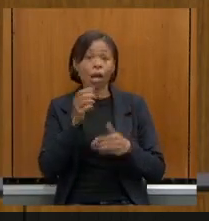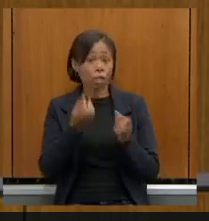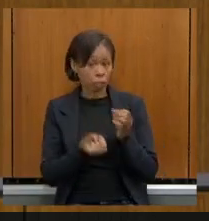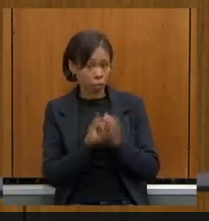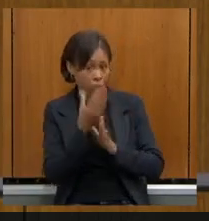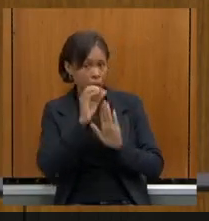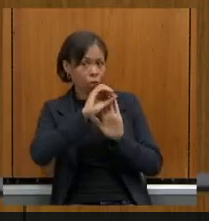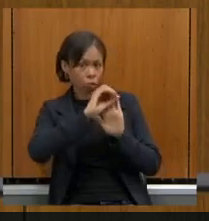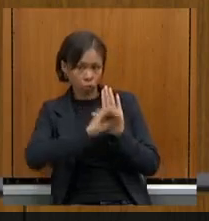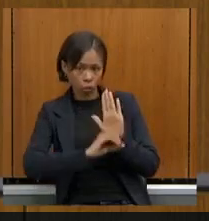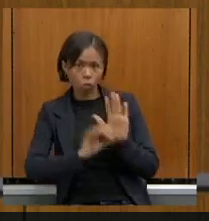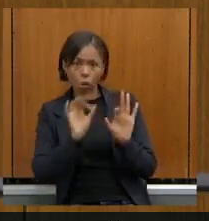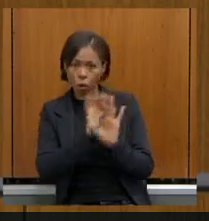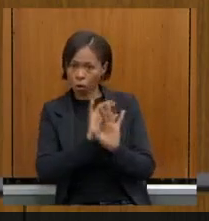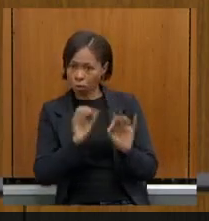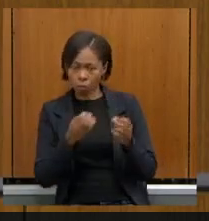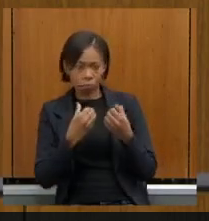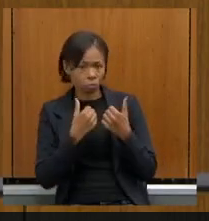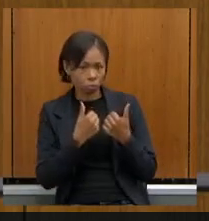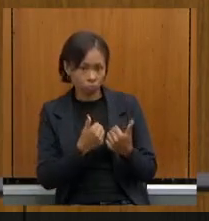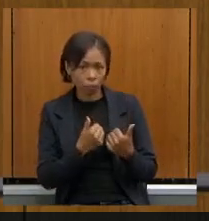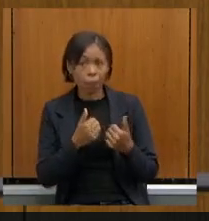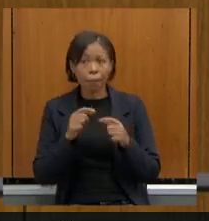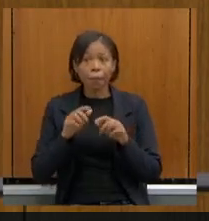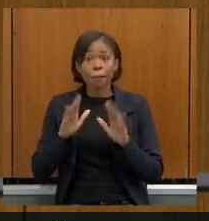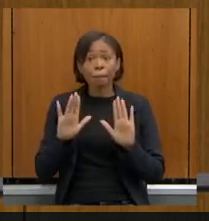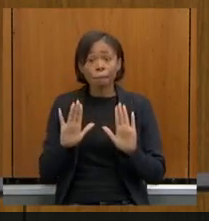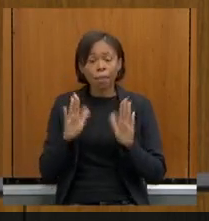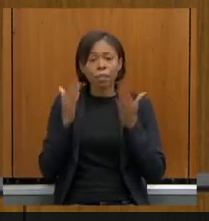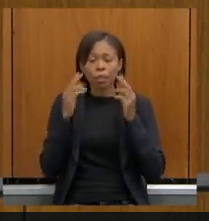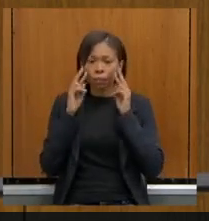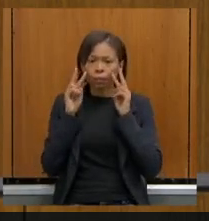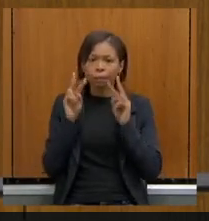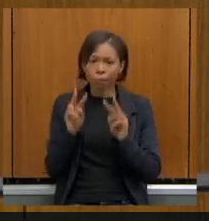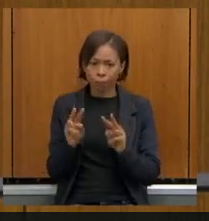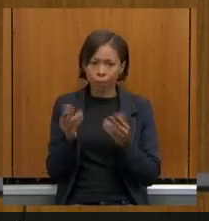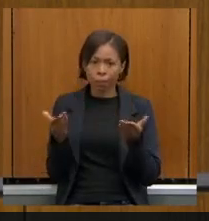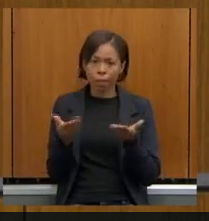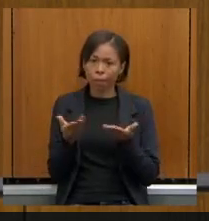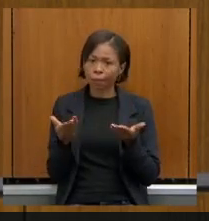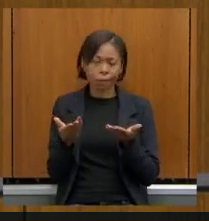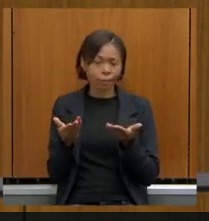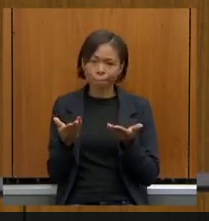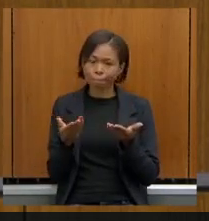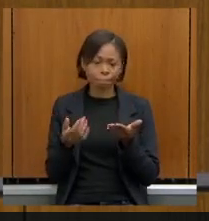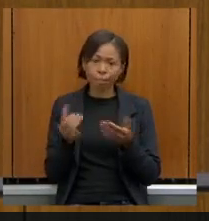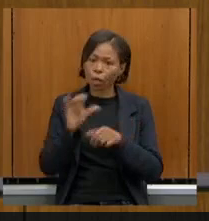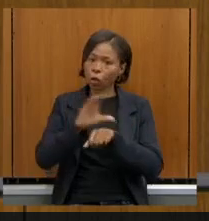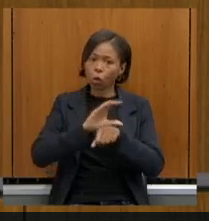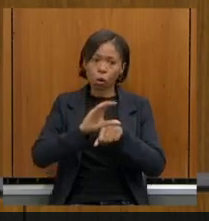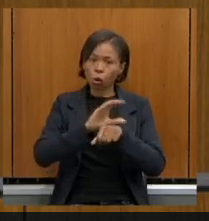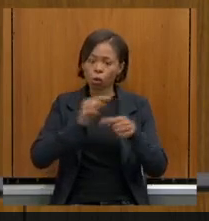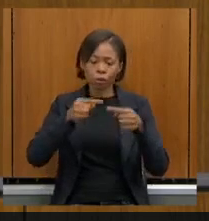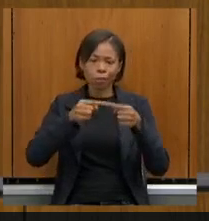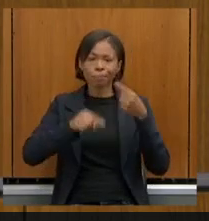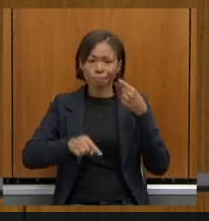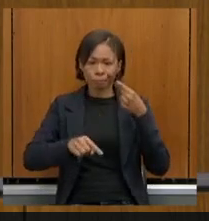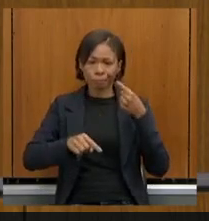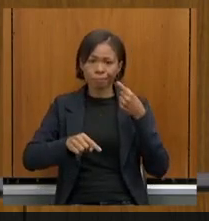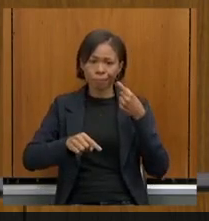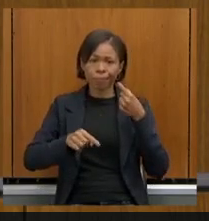agora a gente vê aí uma uma ação de inconstitucionalidade com relação a essa PEC